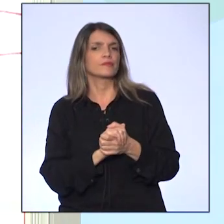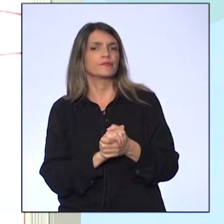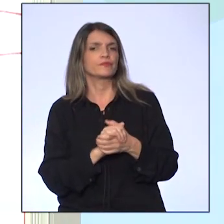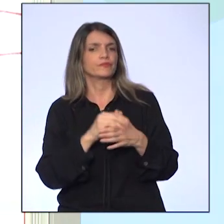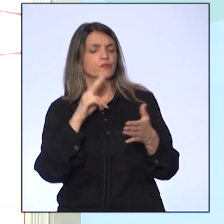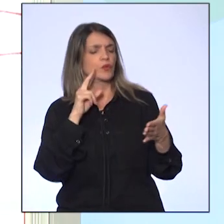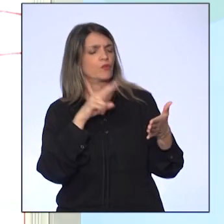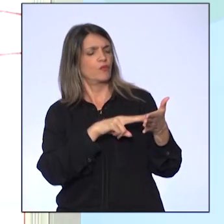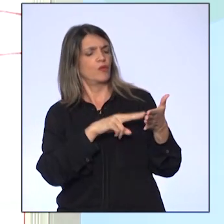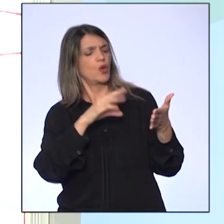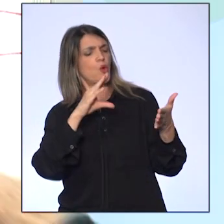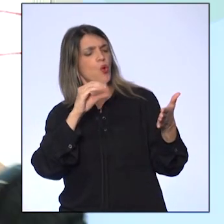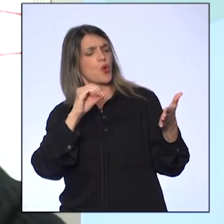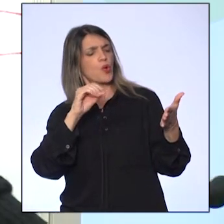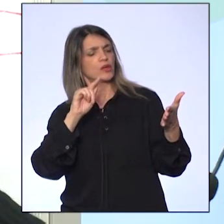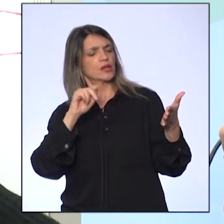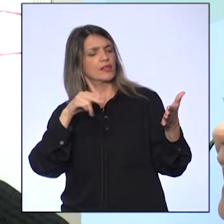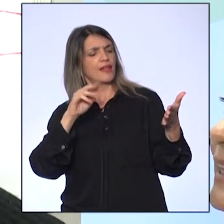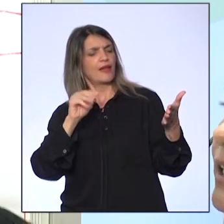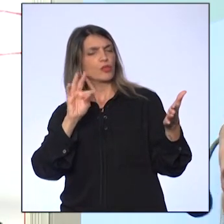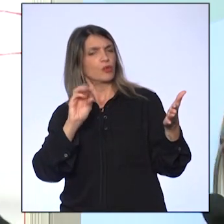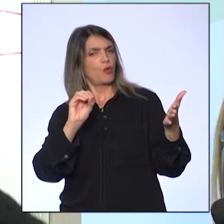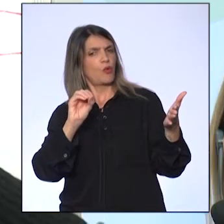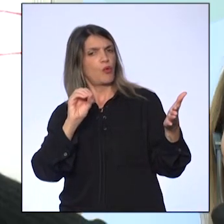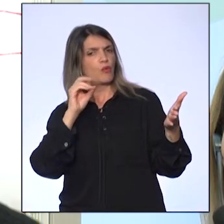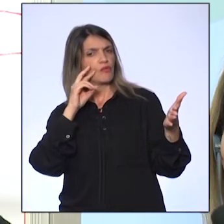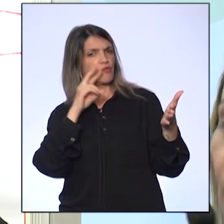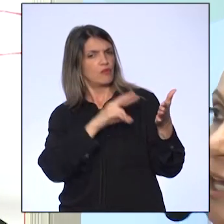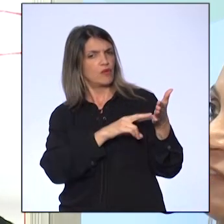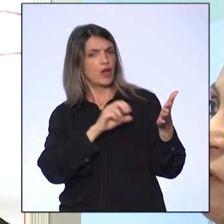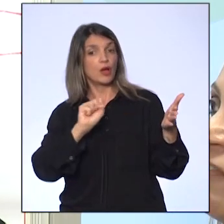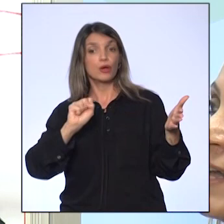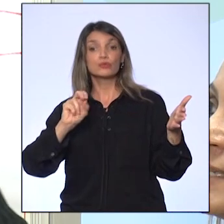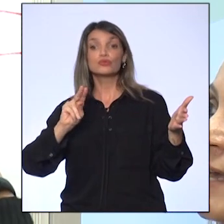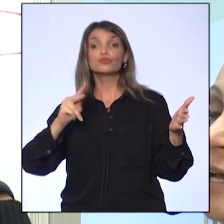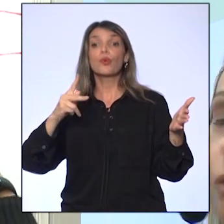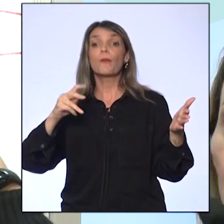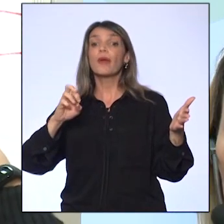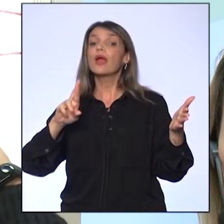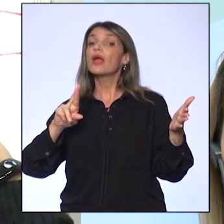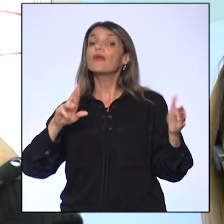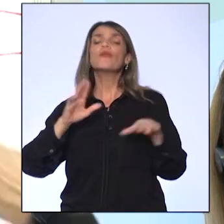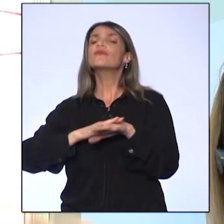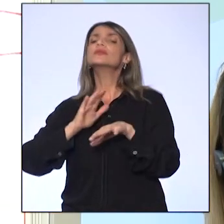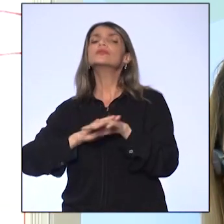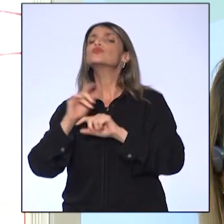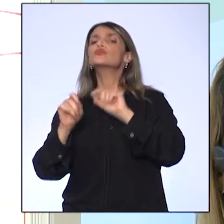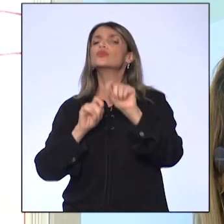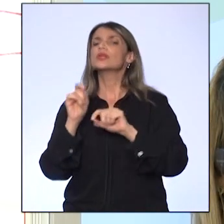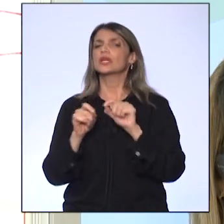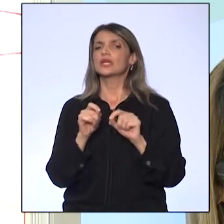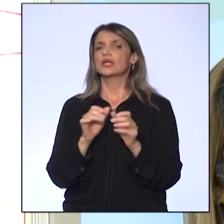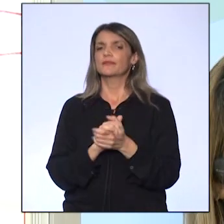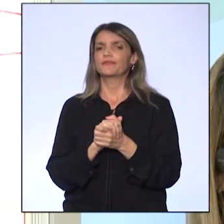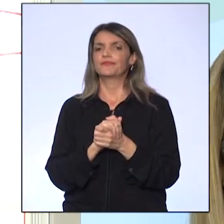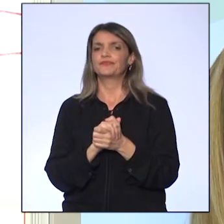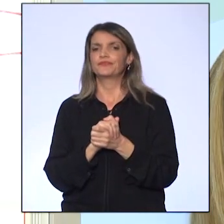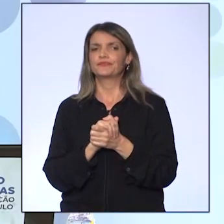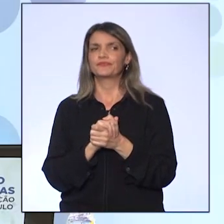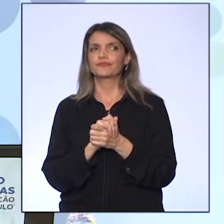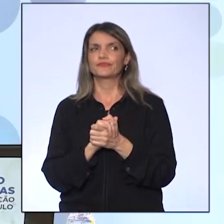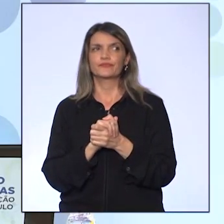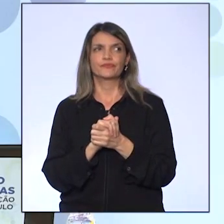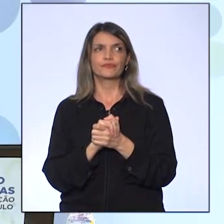o cognato, vou dar uma olhada nisso aqui e vou fazer o quê? Uma inferência. Eu